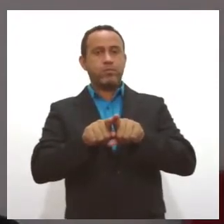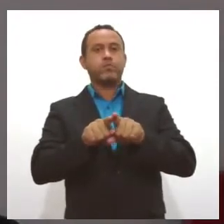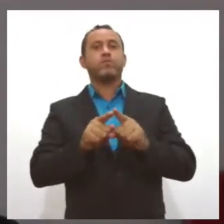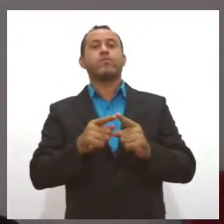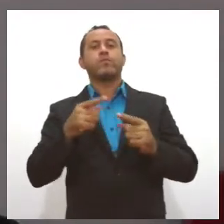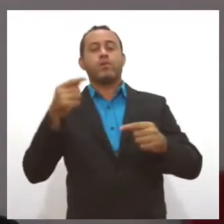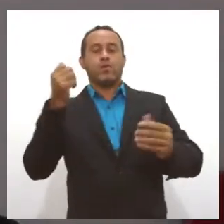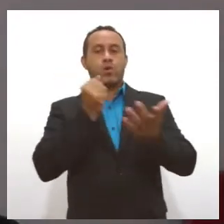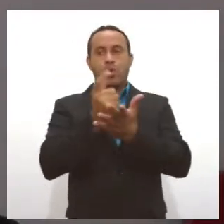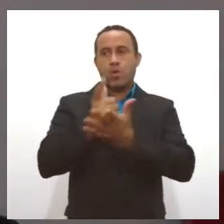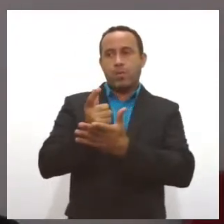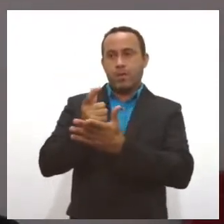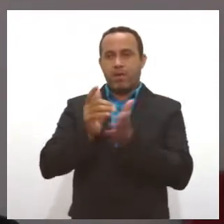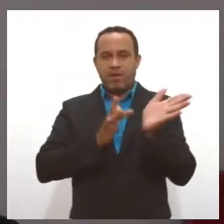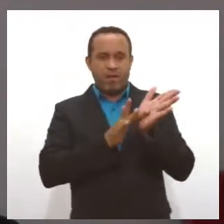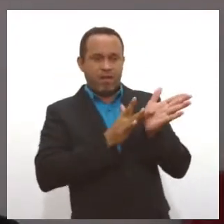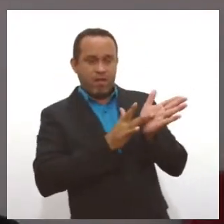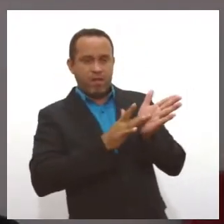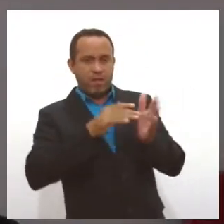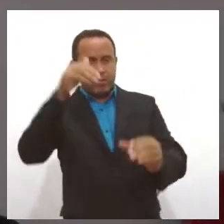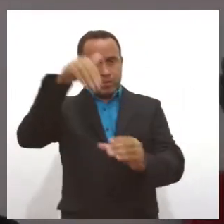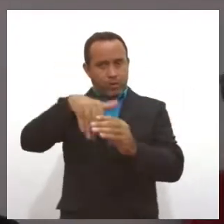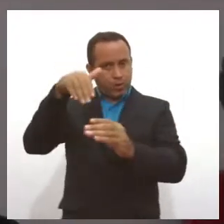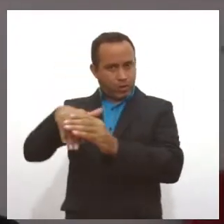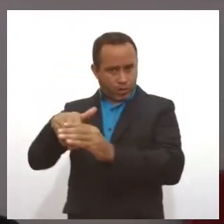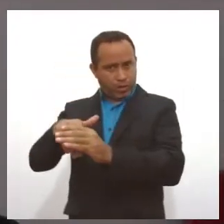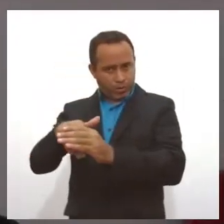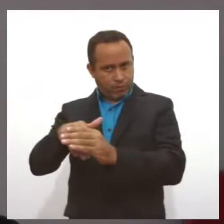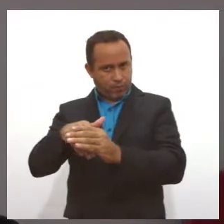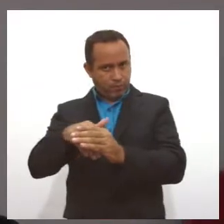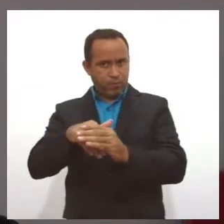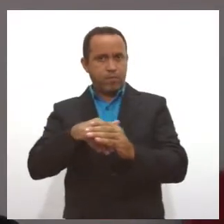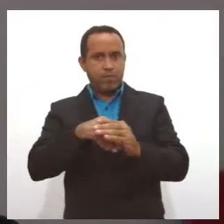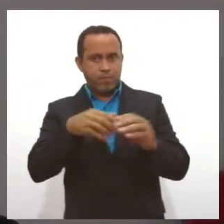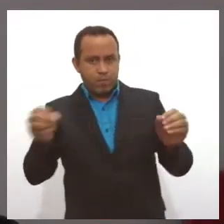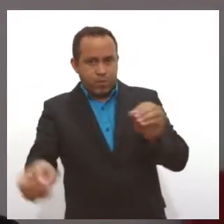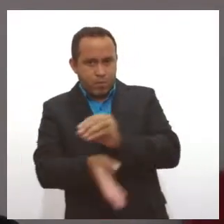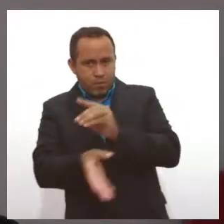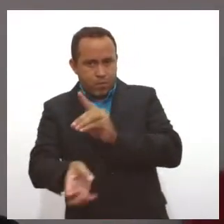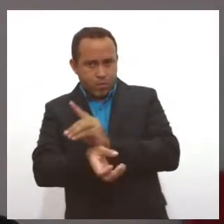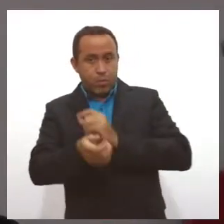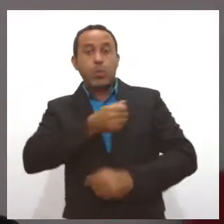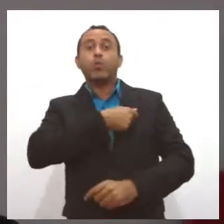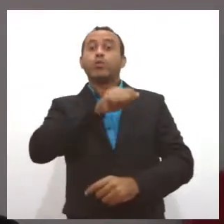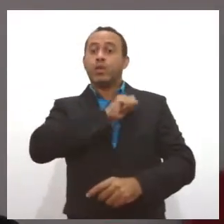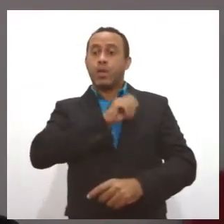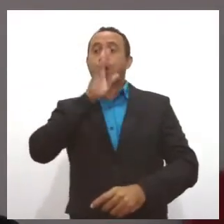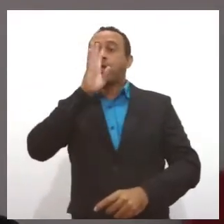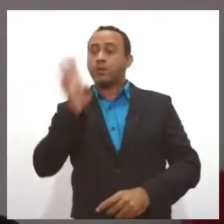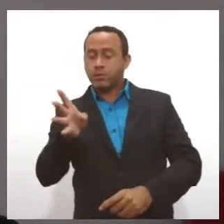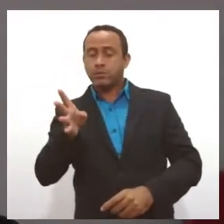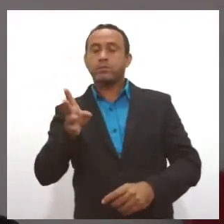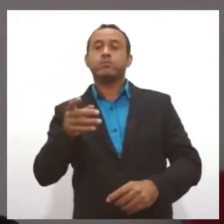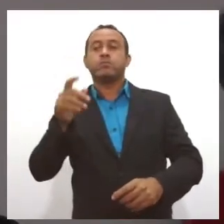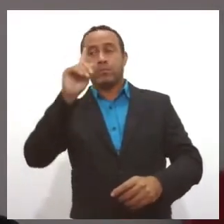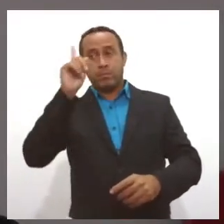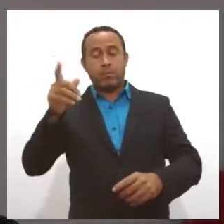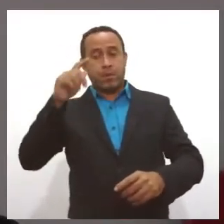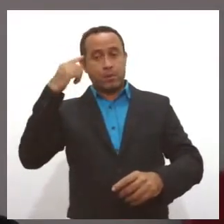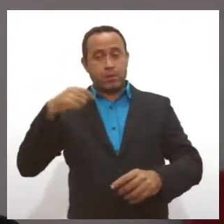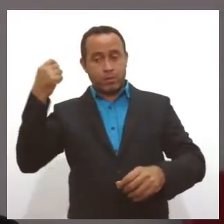votos, em cidades que a Polícia Federal não está, o delegado de polícia faz a autuação em flagrante e encaminha para o juiz